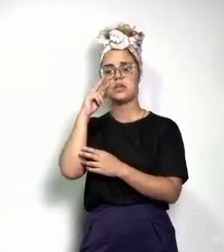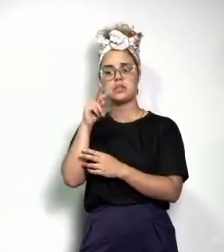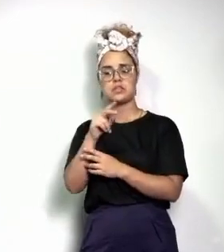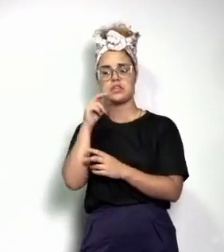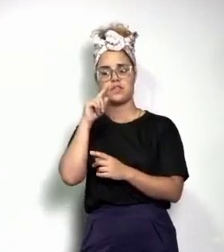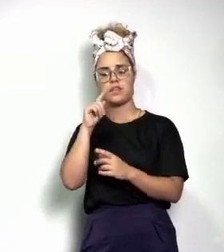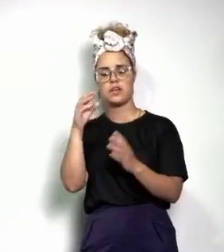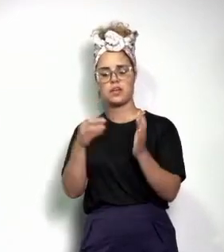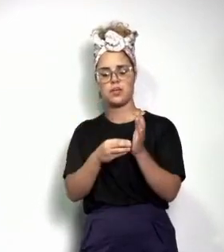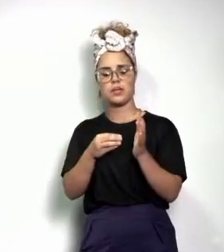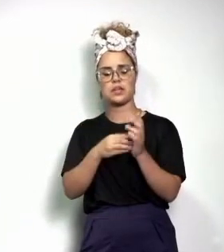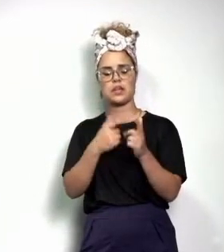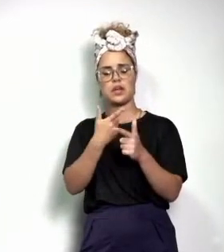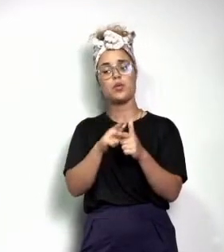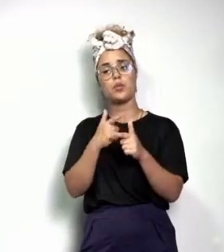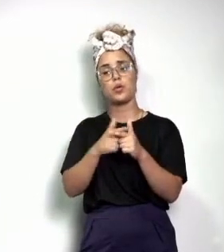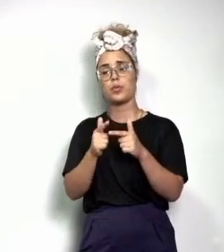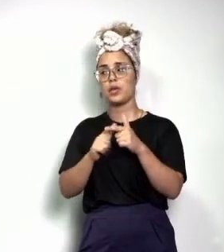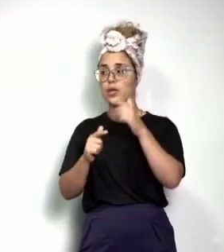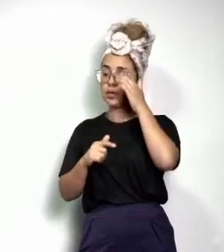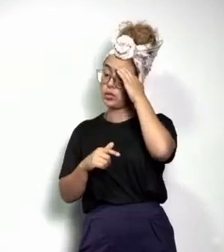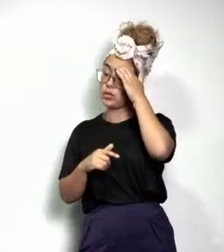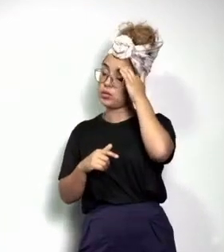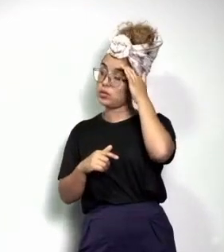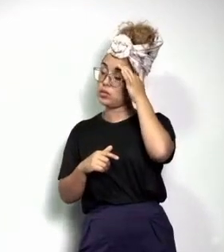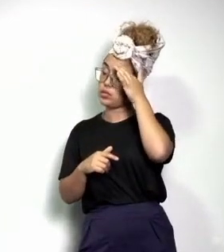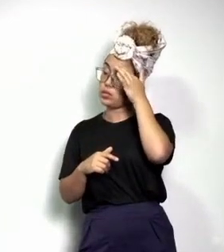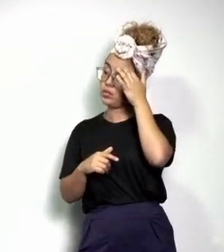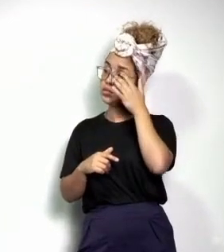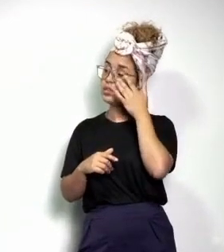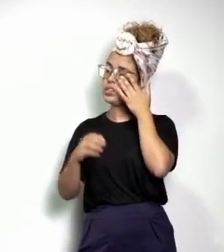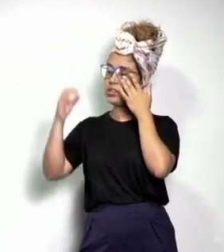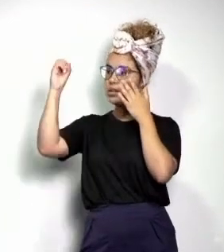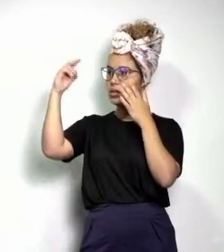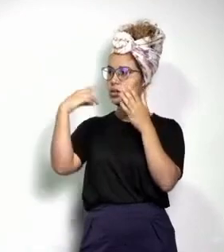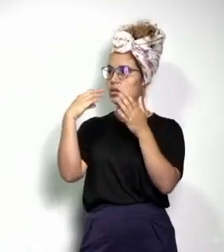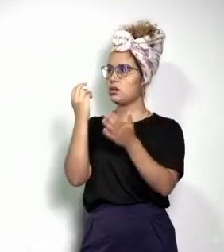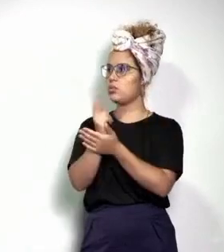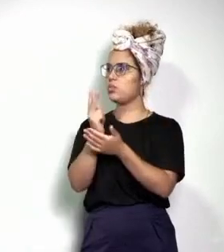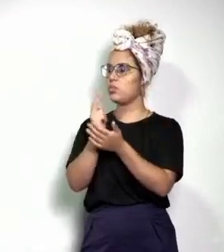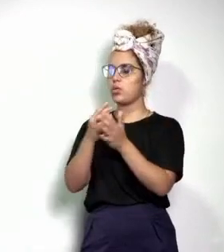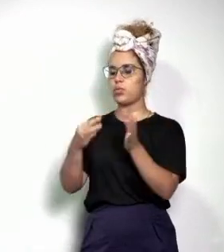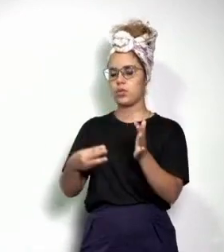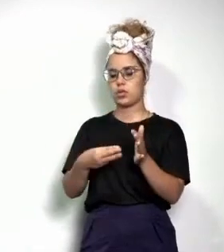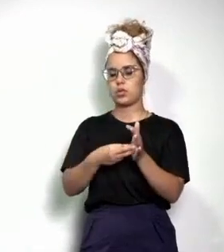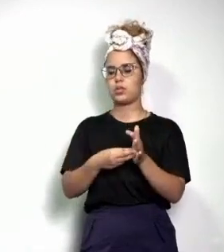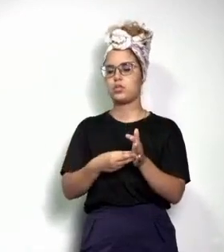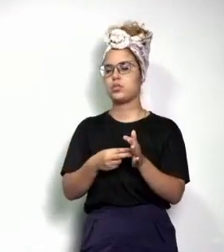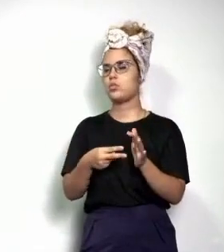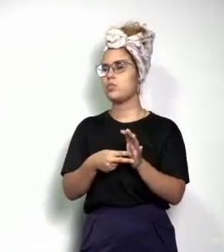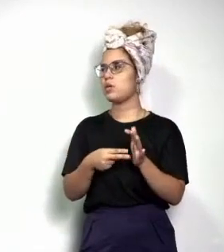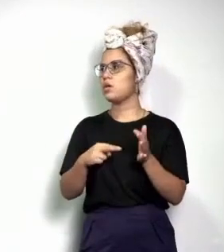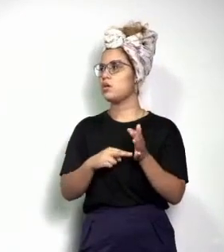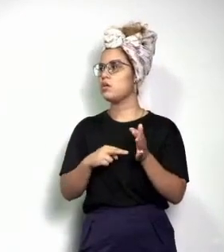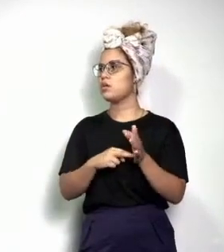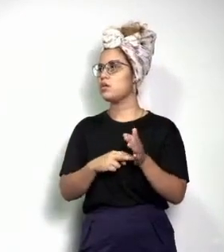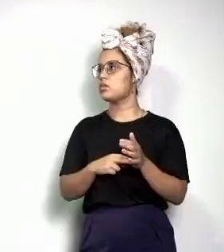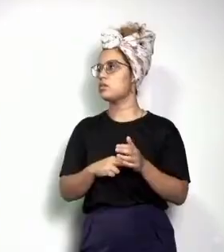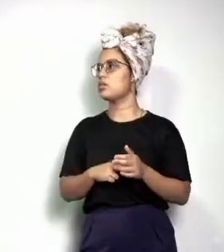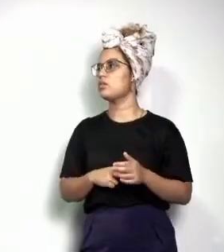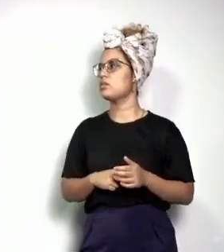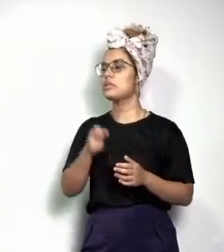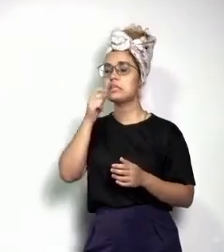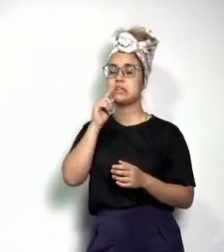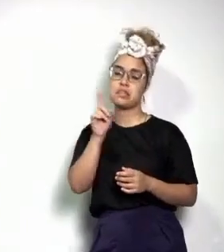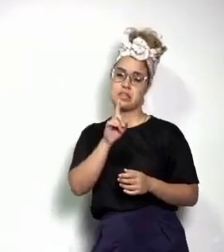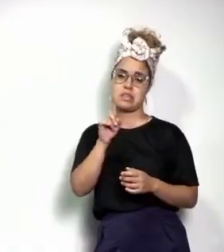estão viciadas? No AC, na energia? Na tomada? Acredito que sim. Mas, se não foi isso, André, você